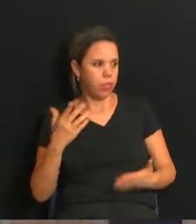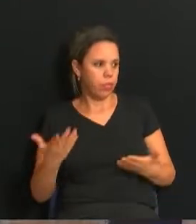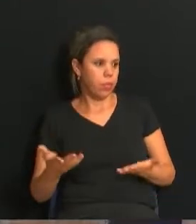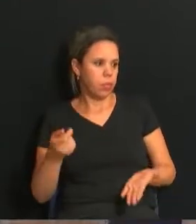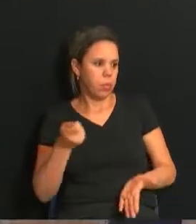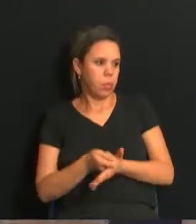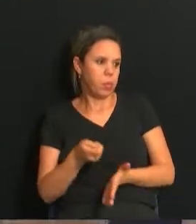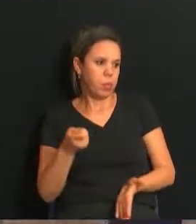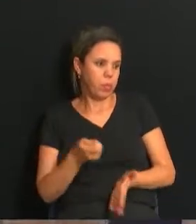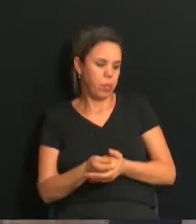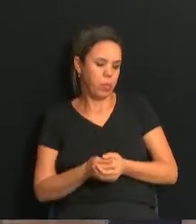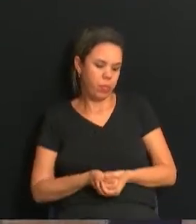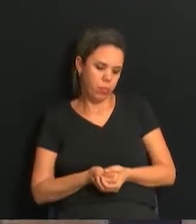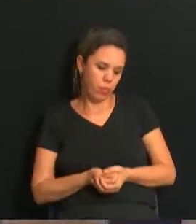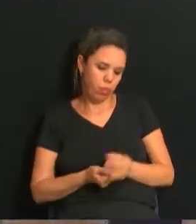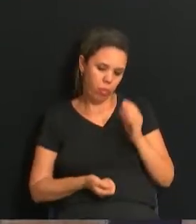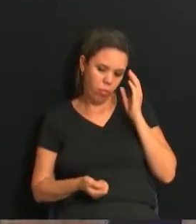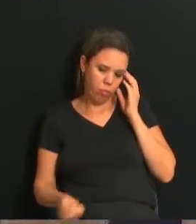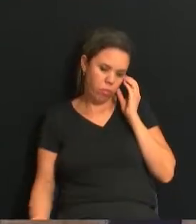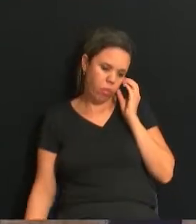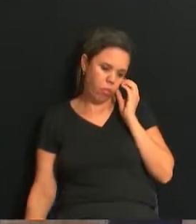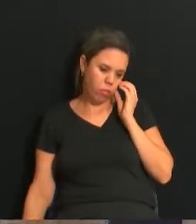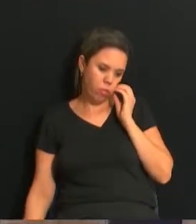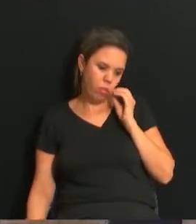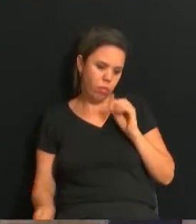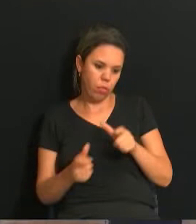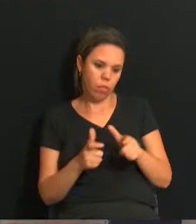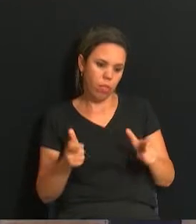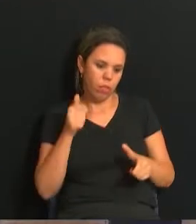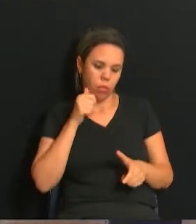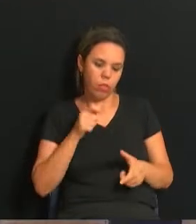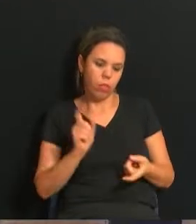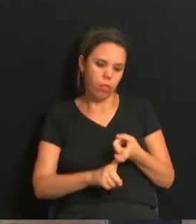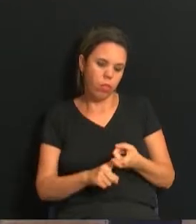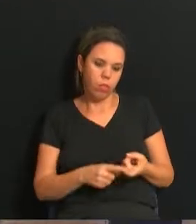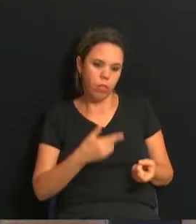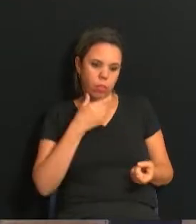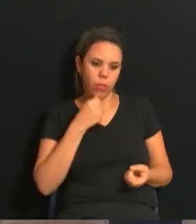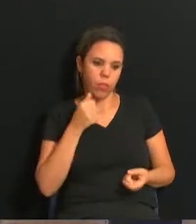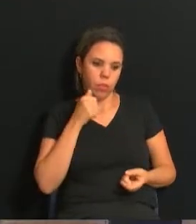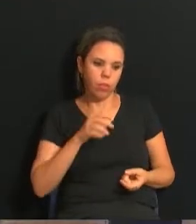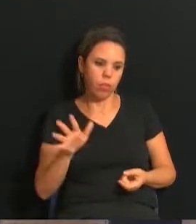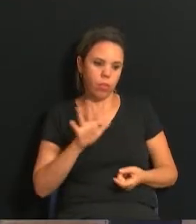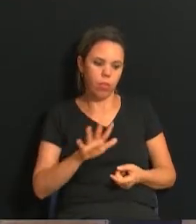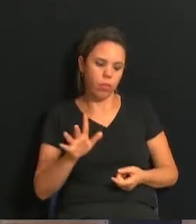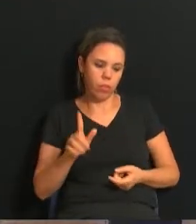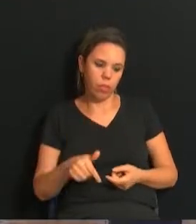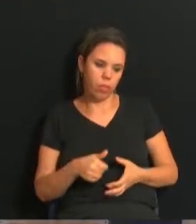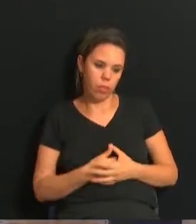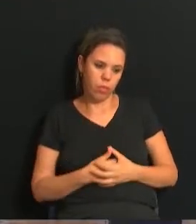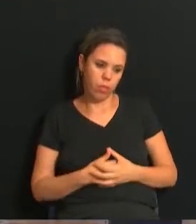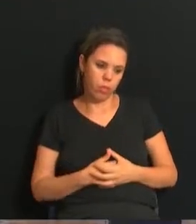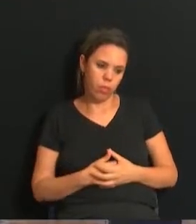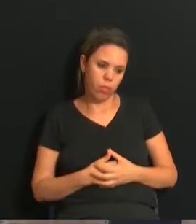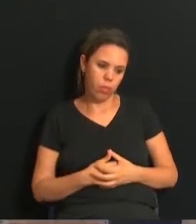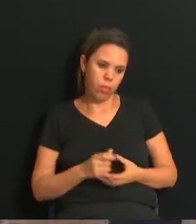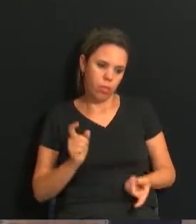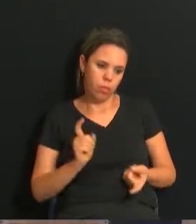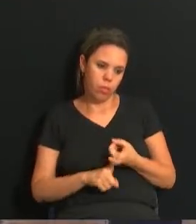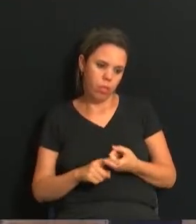exige que a parte da penalidade do agressor de mulheres seja essa